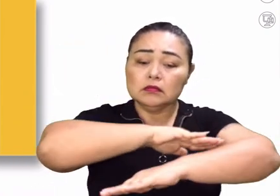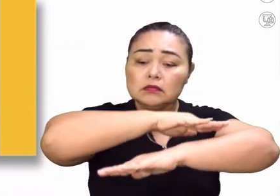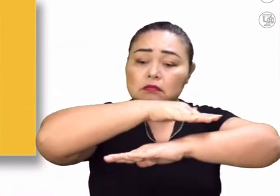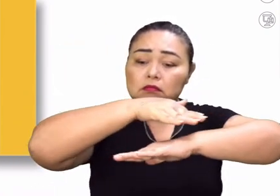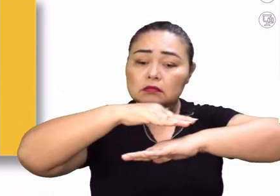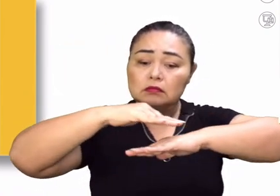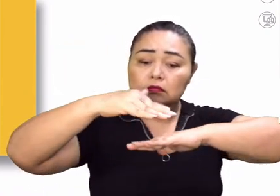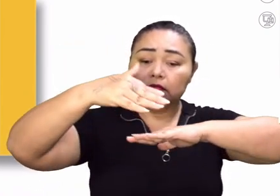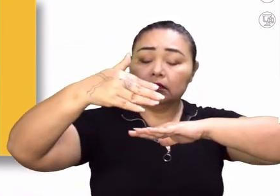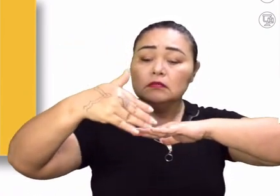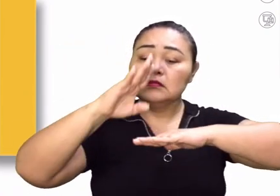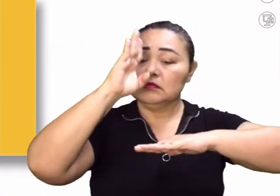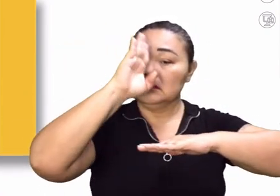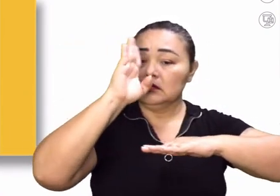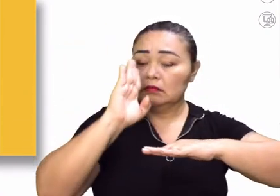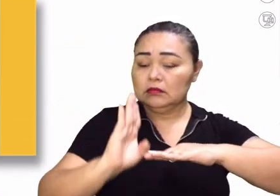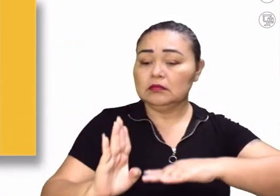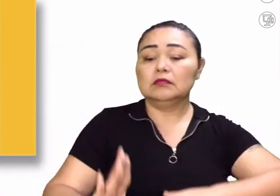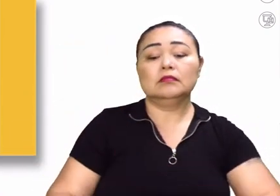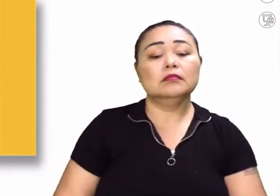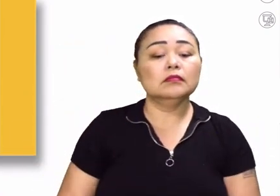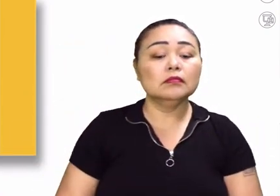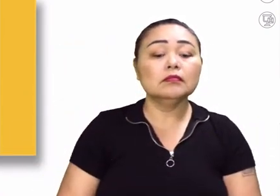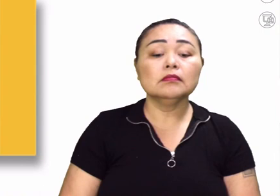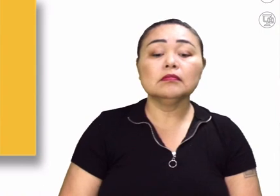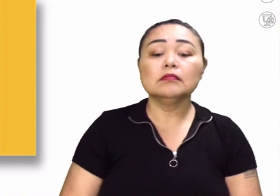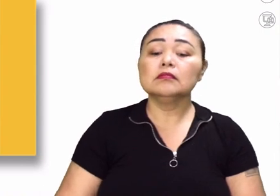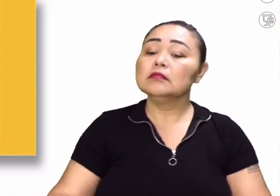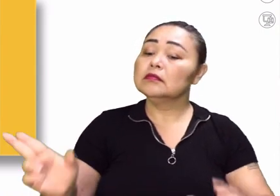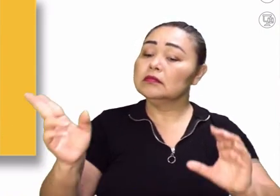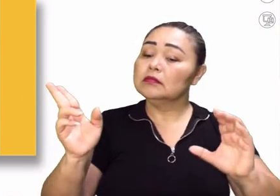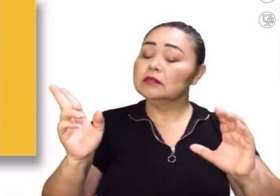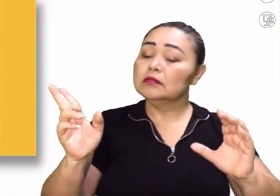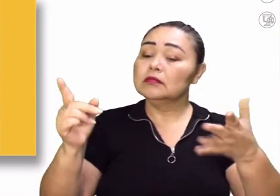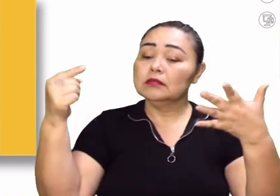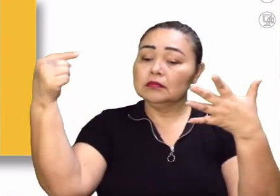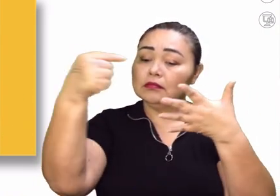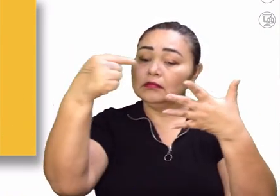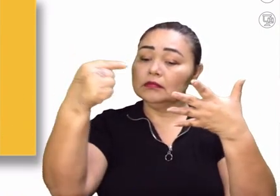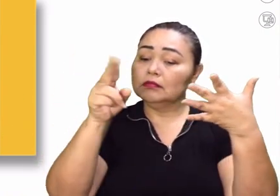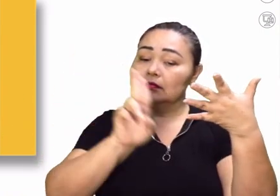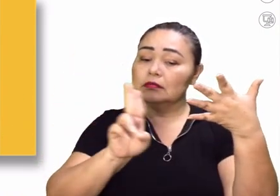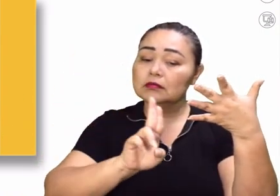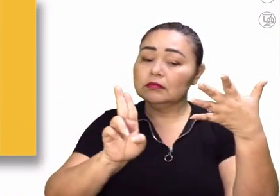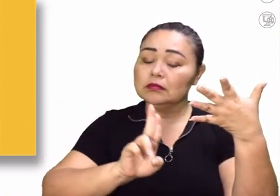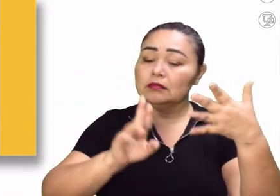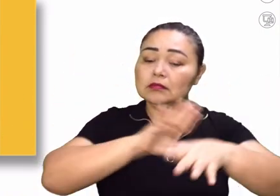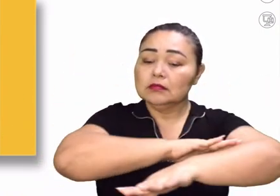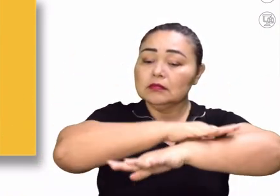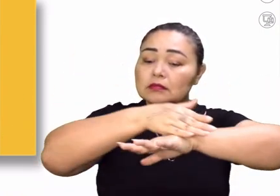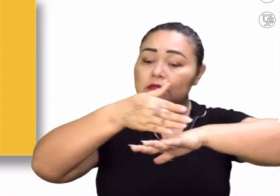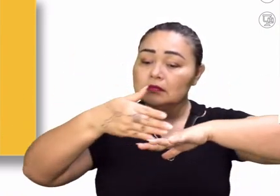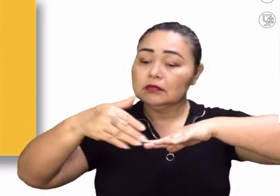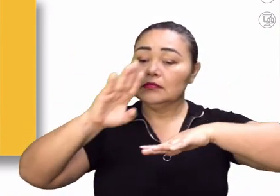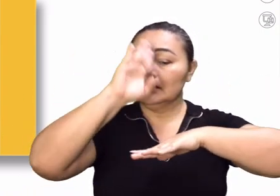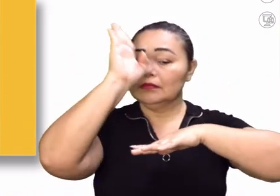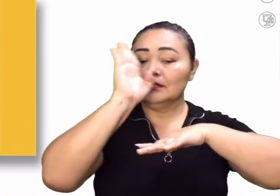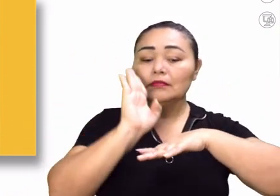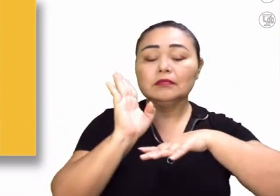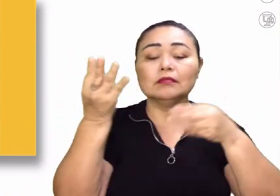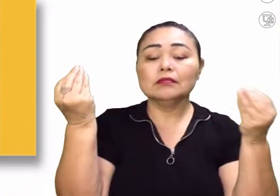exatamente altimetria do relevo brasileiro classificação do relevo brasileiro